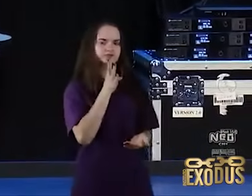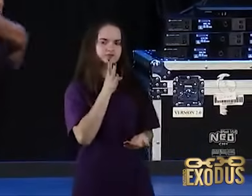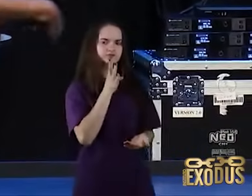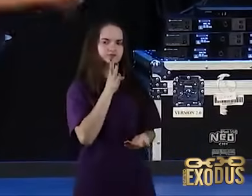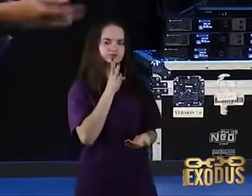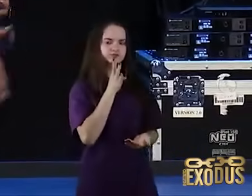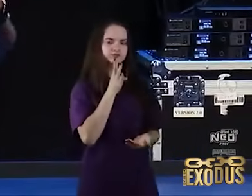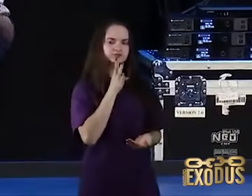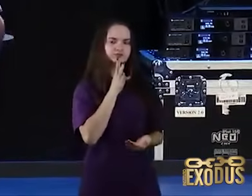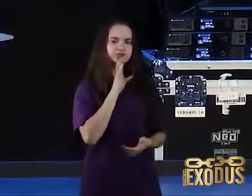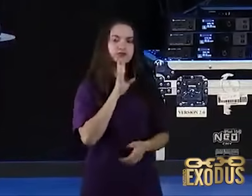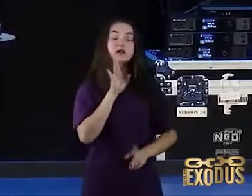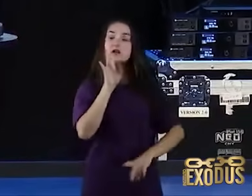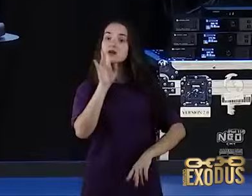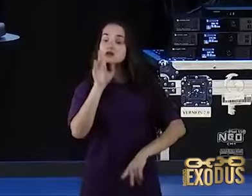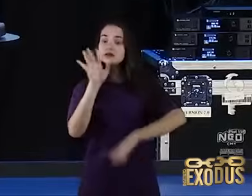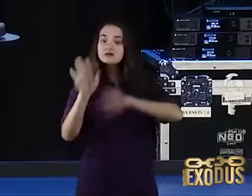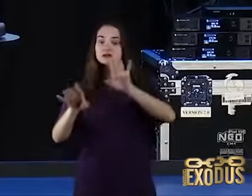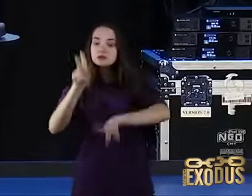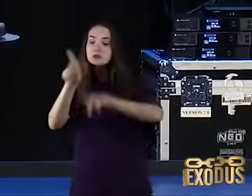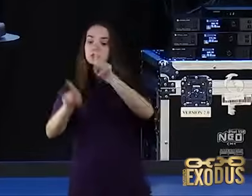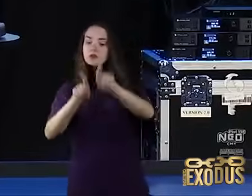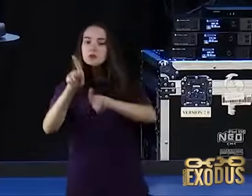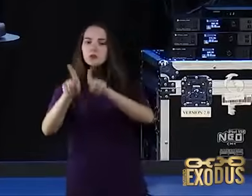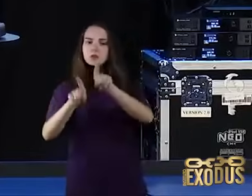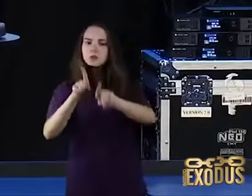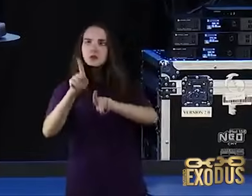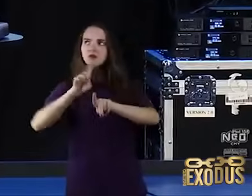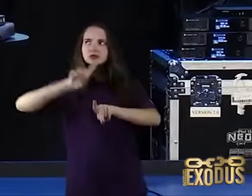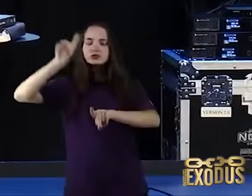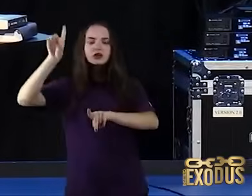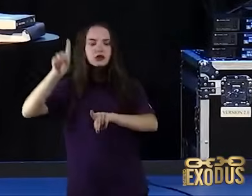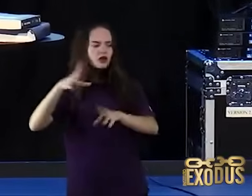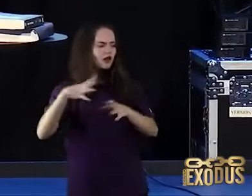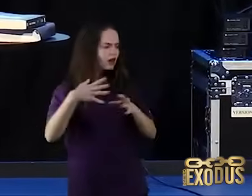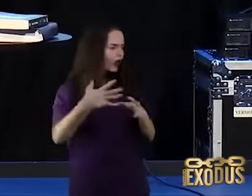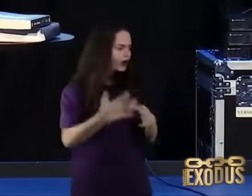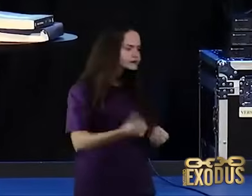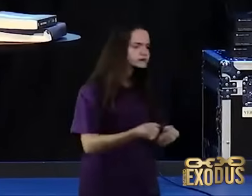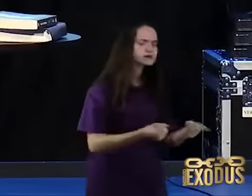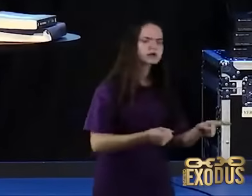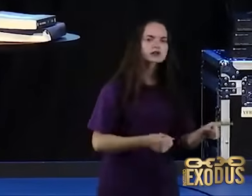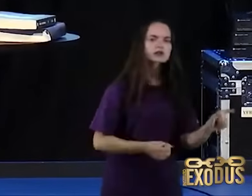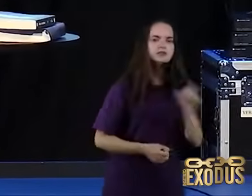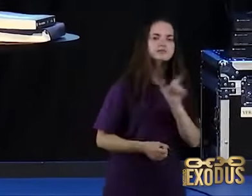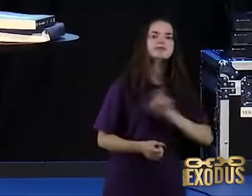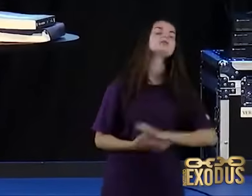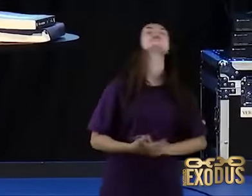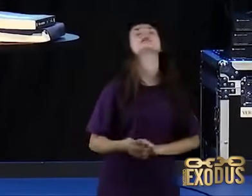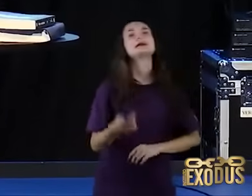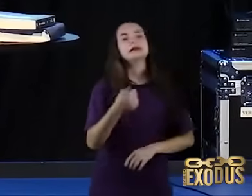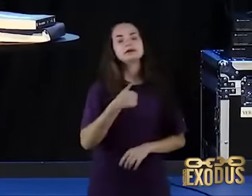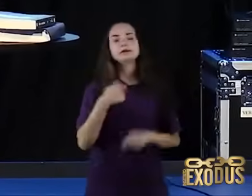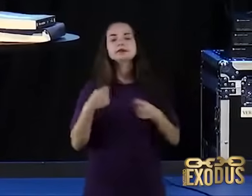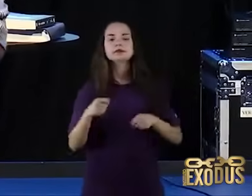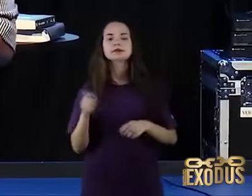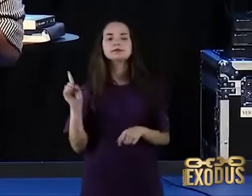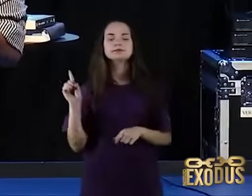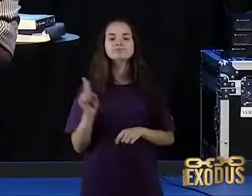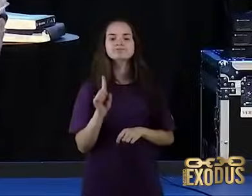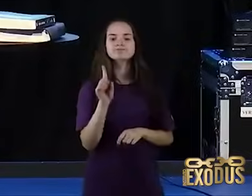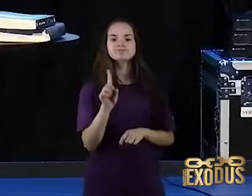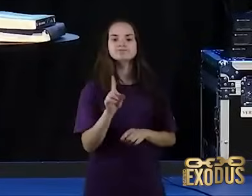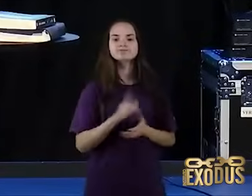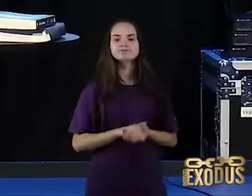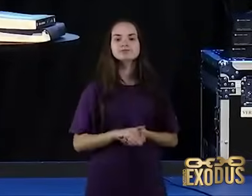é o povo de Deus caindo nessa armadilha não será que é verdade é o pastor tem que vir aqui agora sabe Para quê